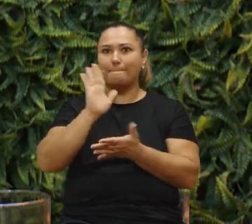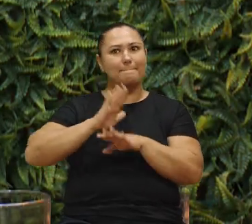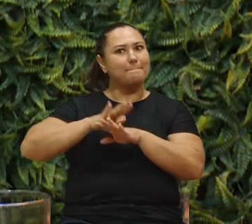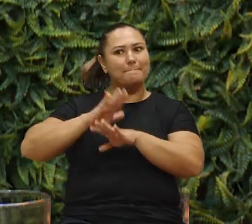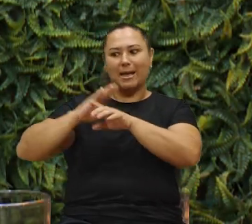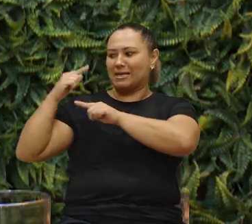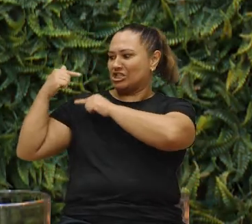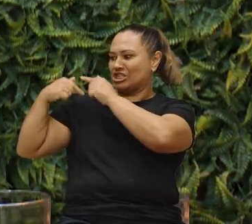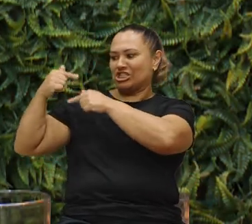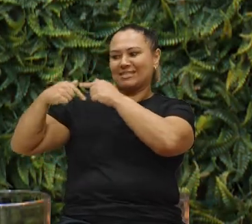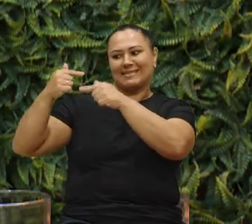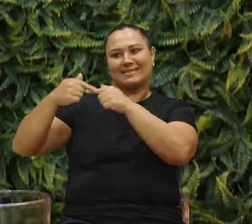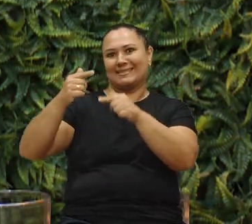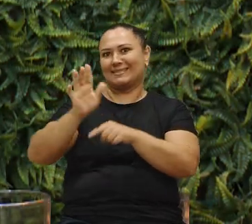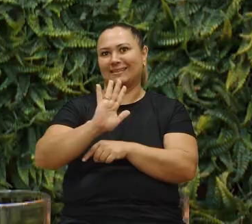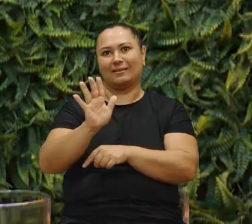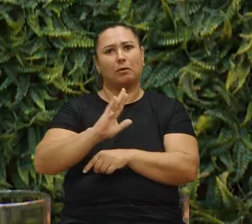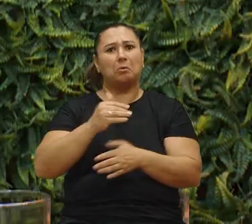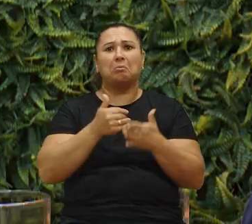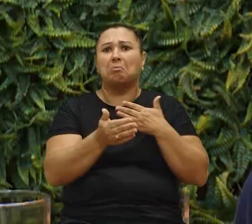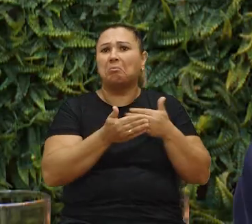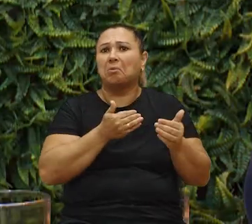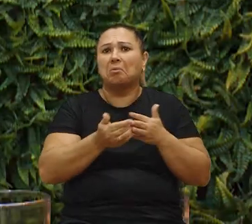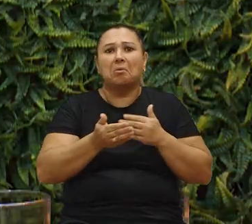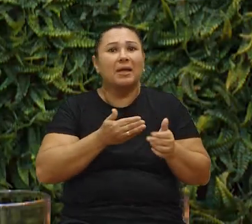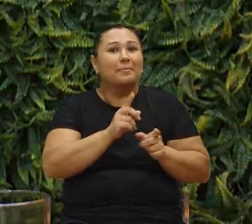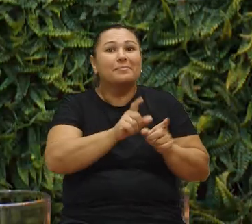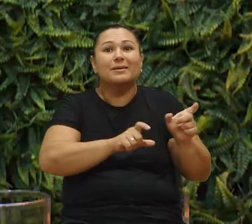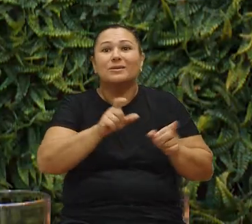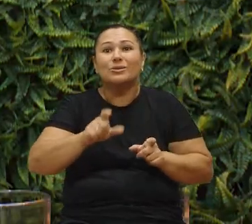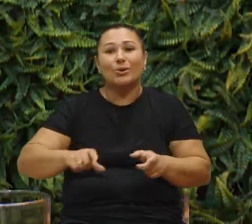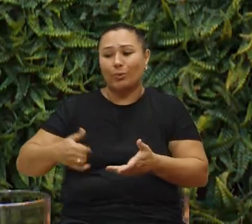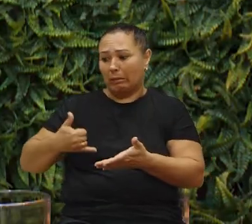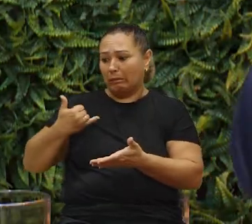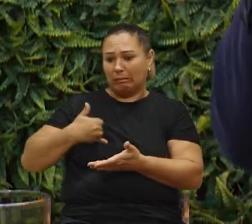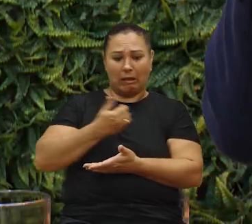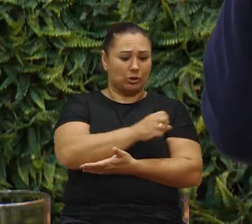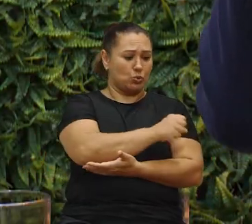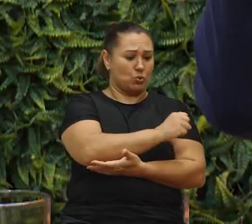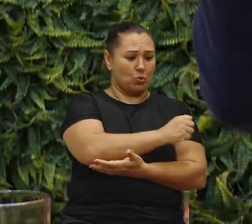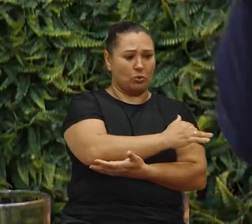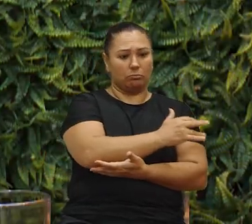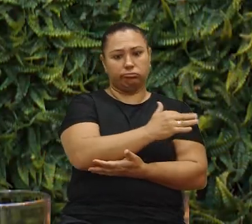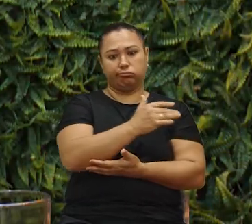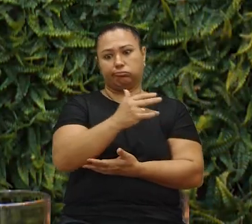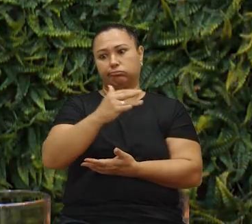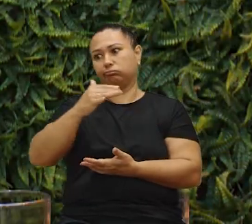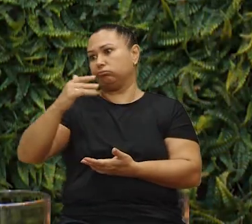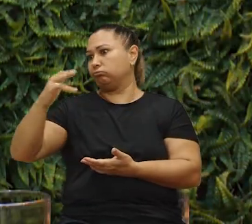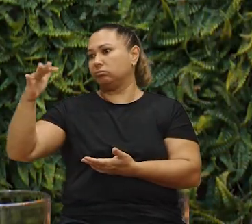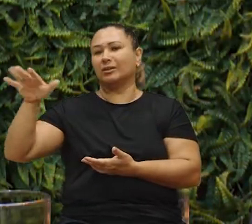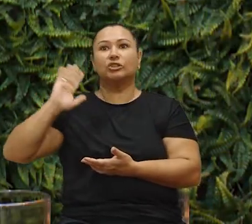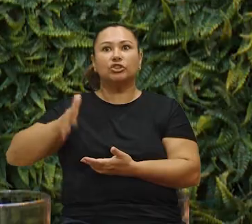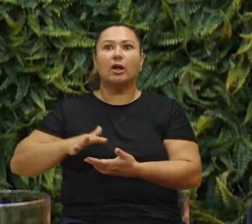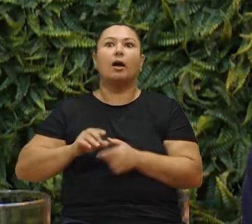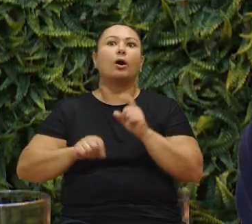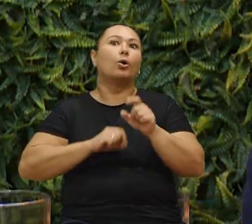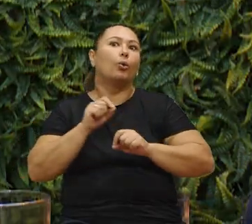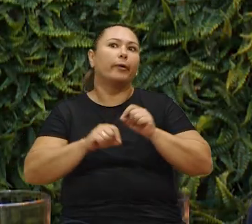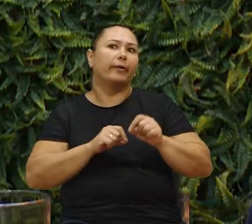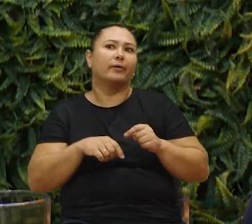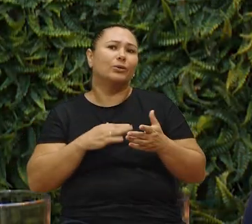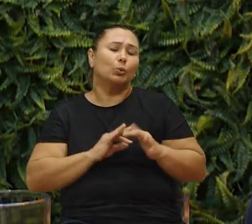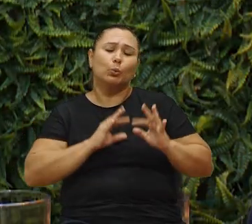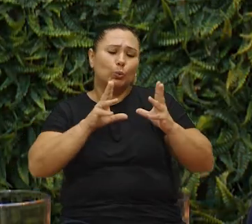não é mais geracional. Qualquer pessoa dos 80 aos 8, né, eu começo do limite até o início,